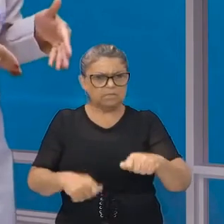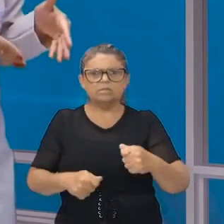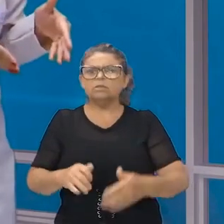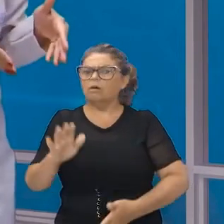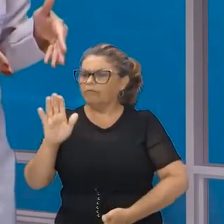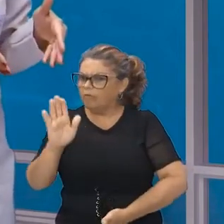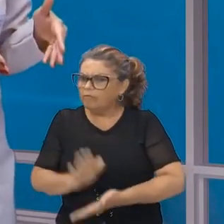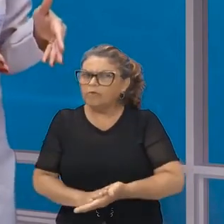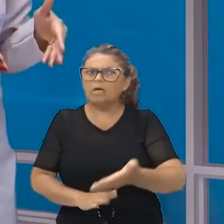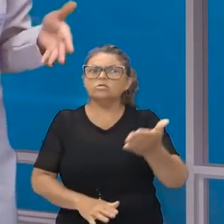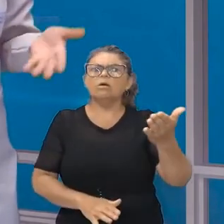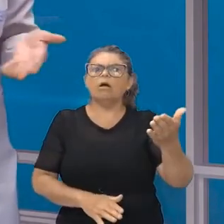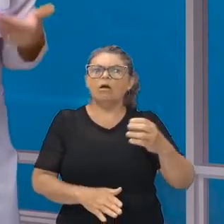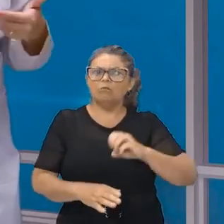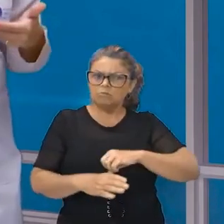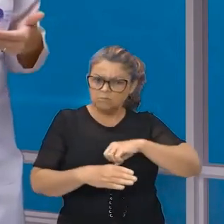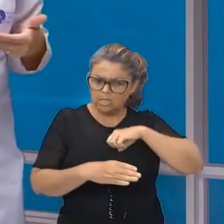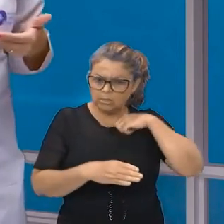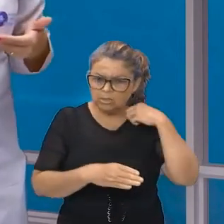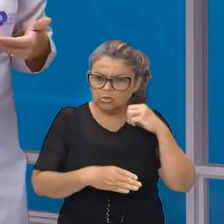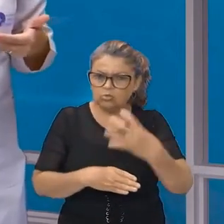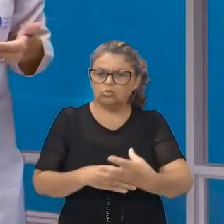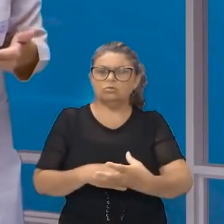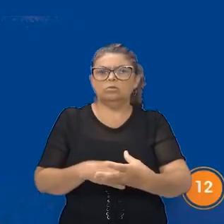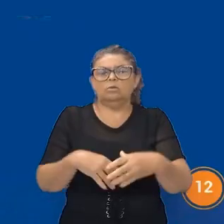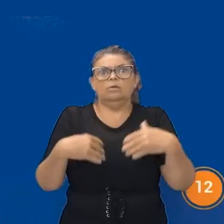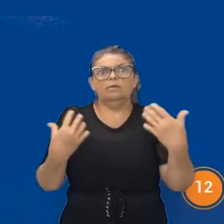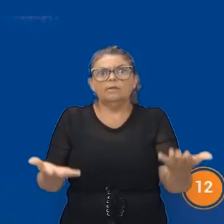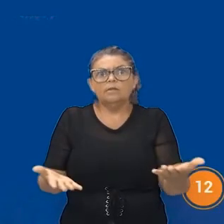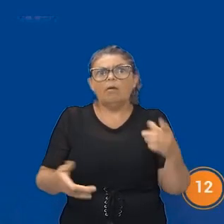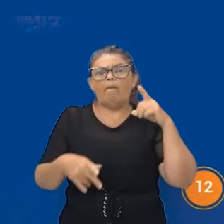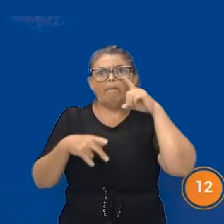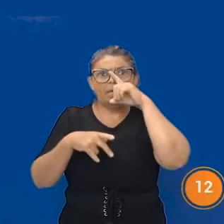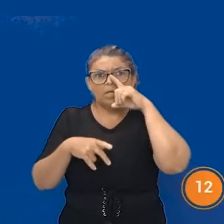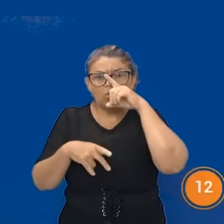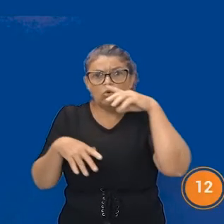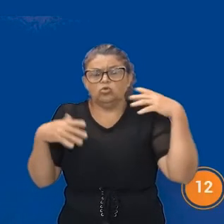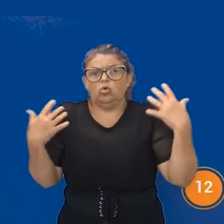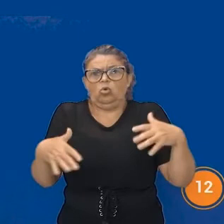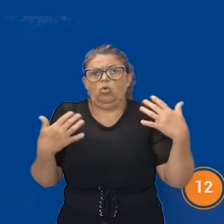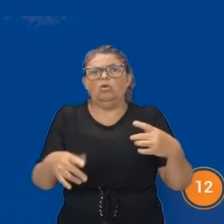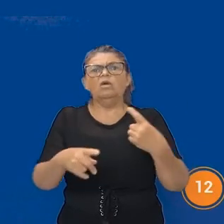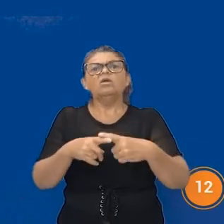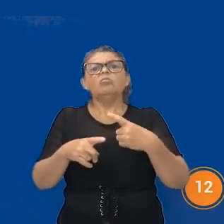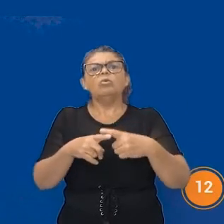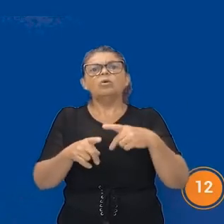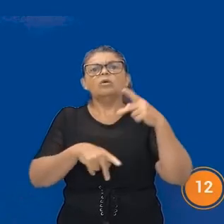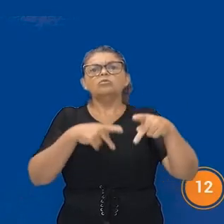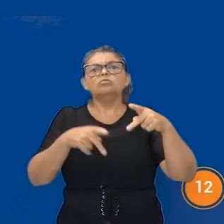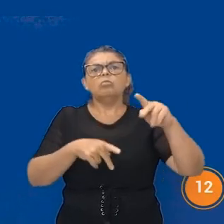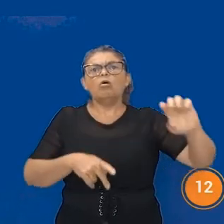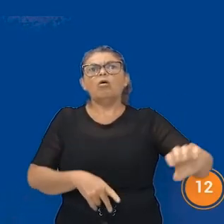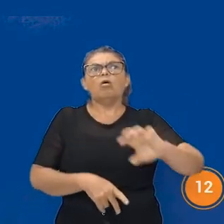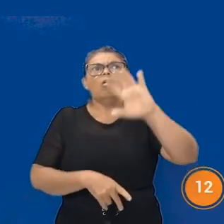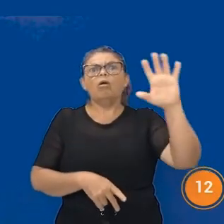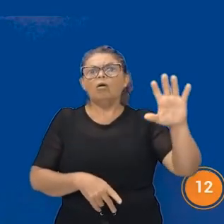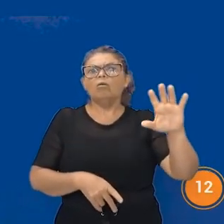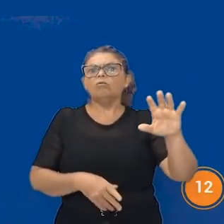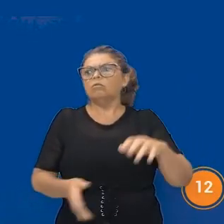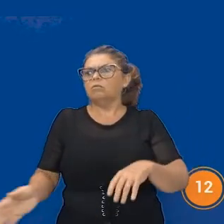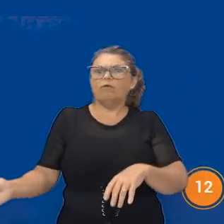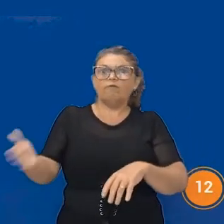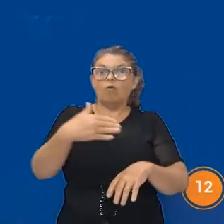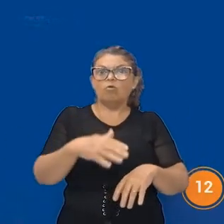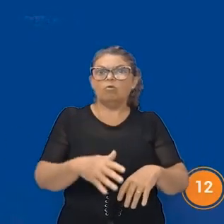nós precisamos alavancar a economia. Se era assim tão perigoso, por que então os europeus se lançaram às grandes